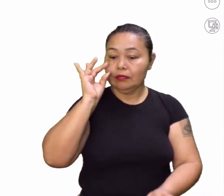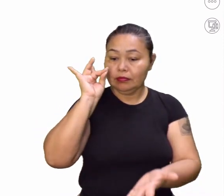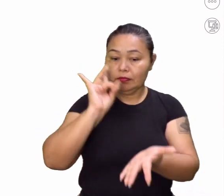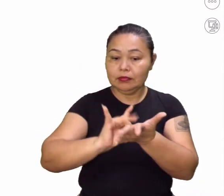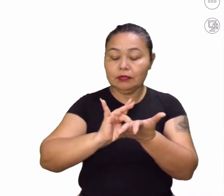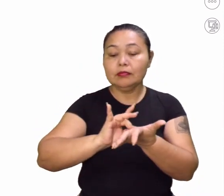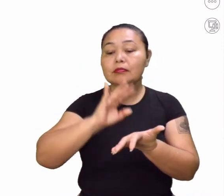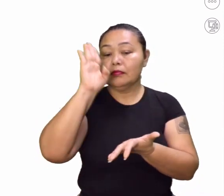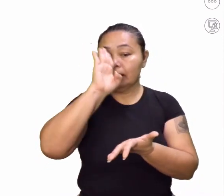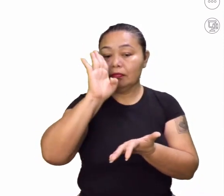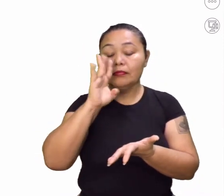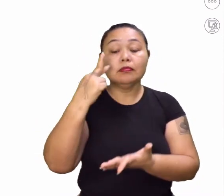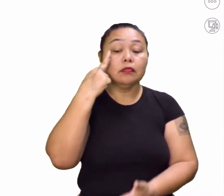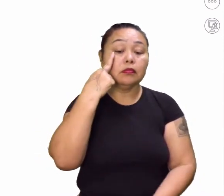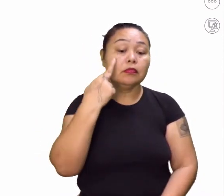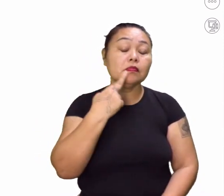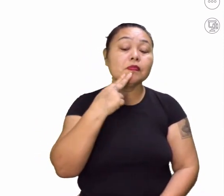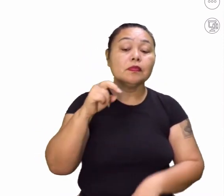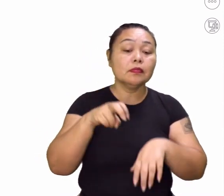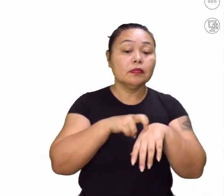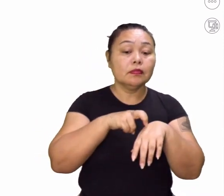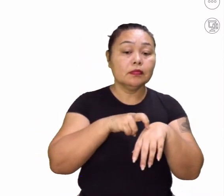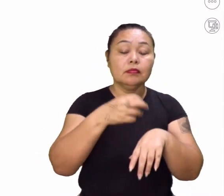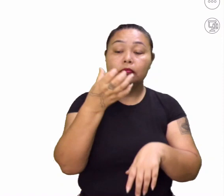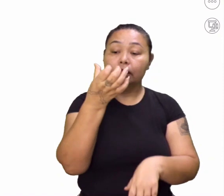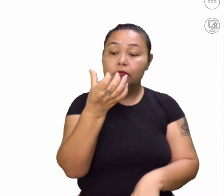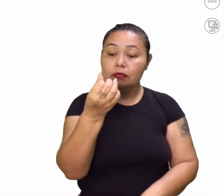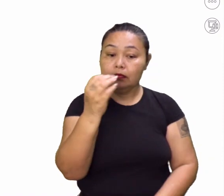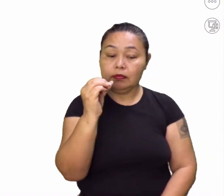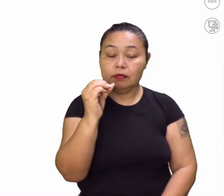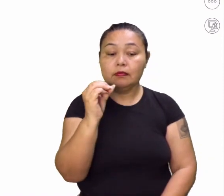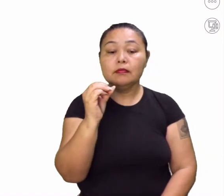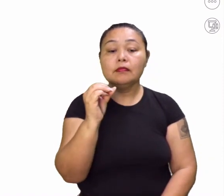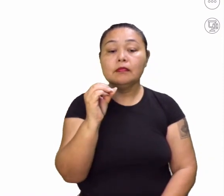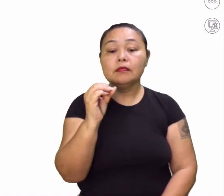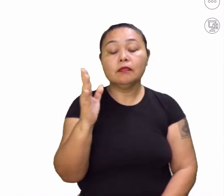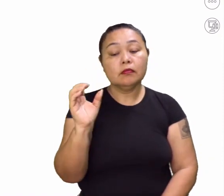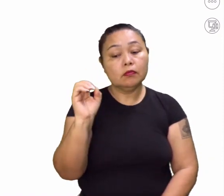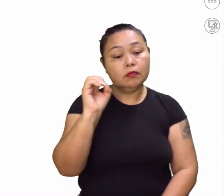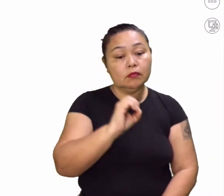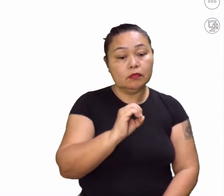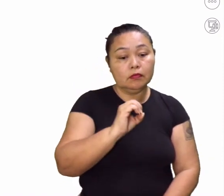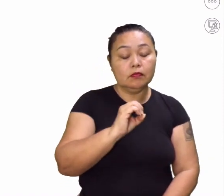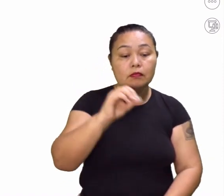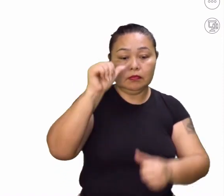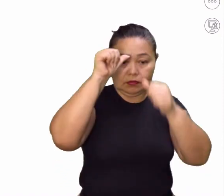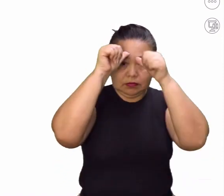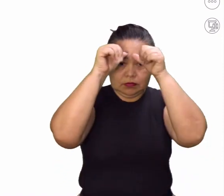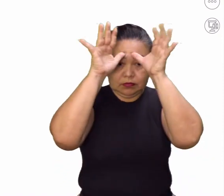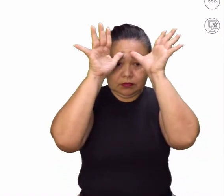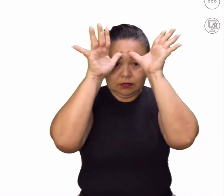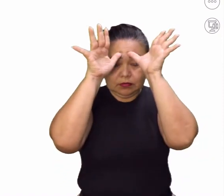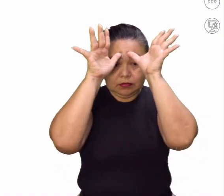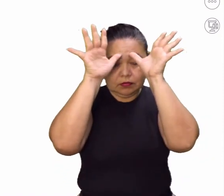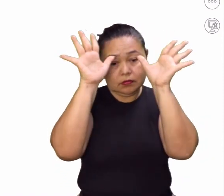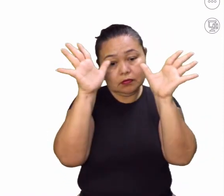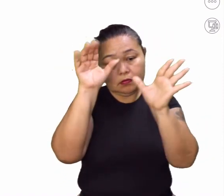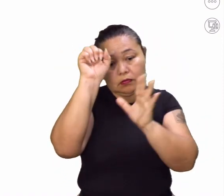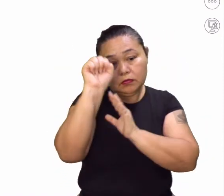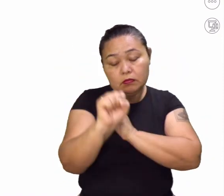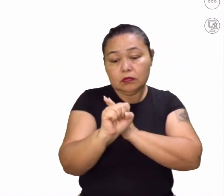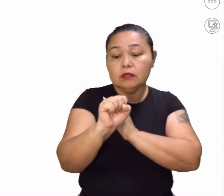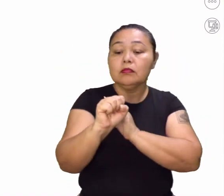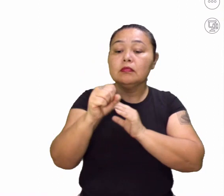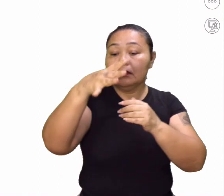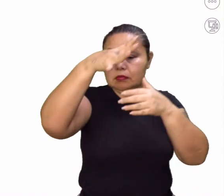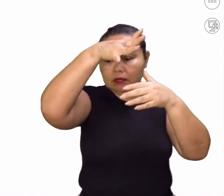Brasil. Rondônia, que está aqui em verde, é o grau 60, a oeste. E o estado do Acre e o sul do